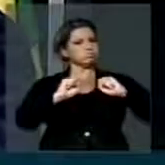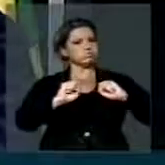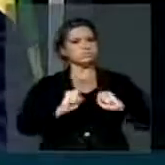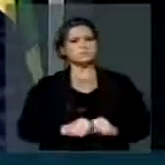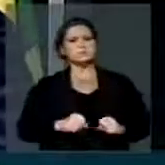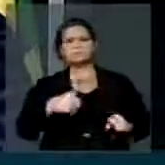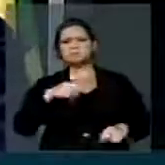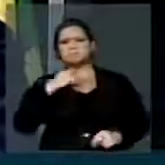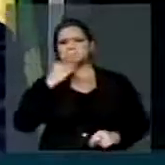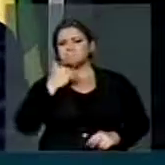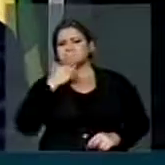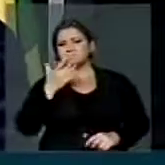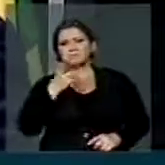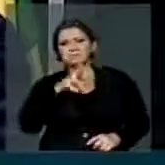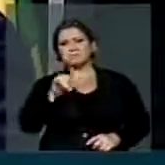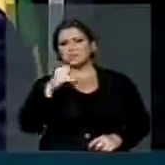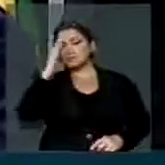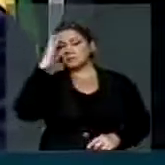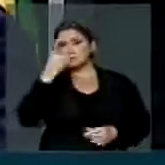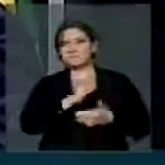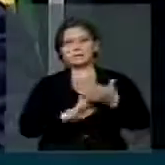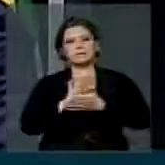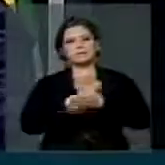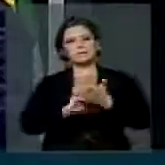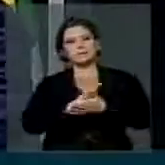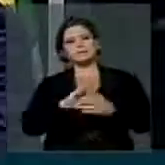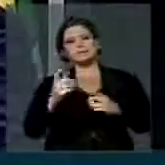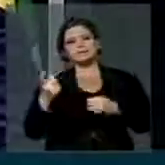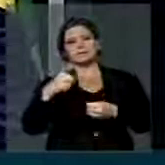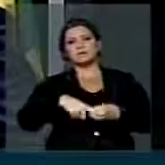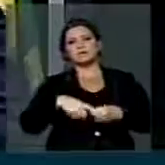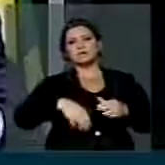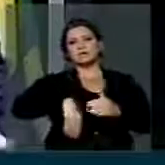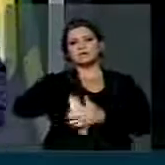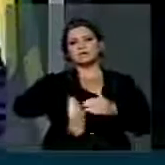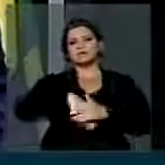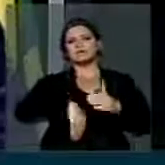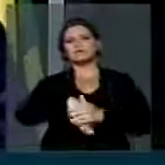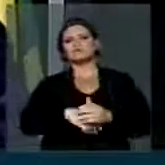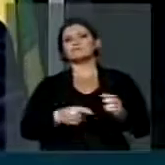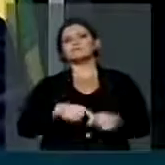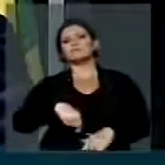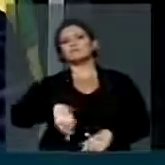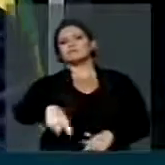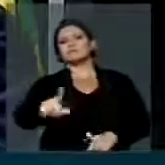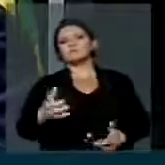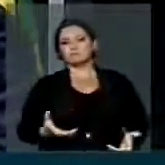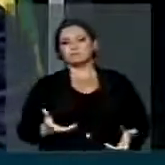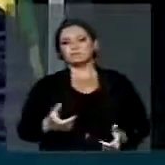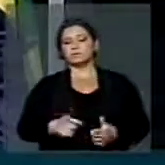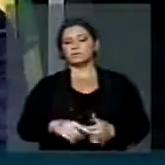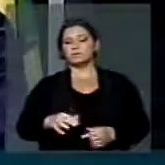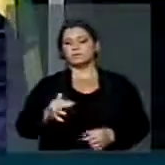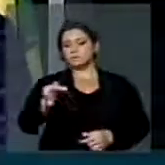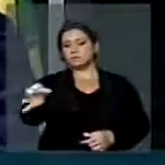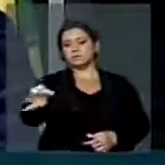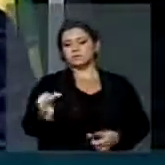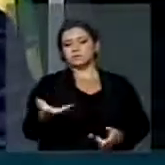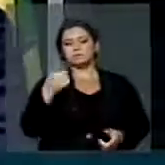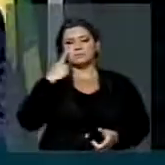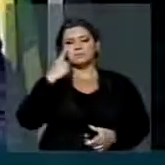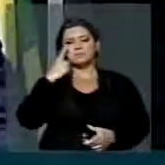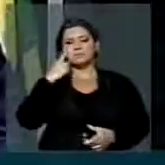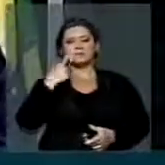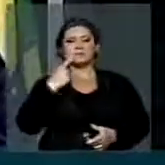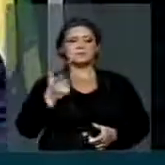pouco resultado que teremos do ponto de vista do entorno gerado para as próximas gerações no tocante